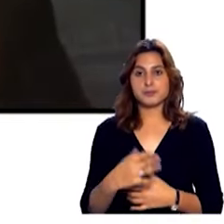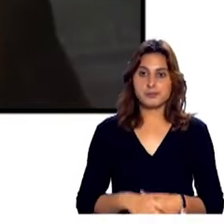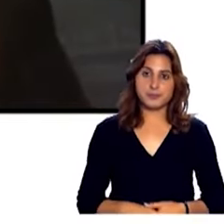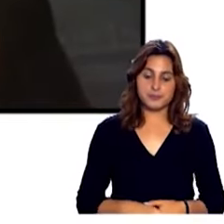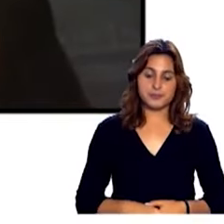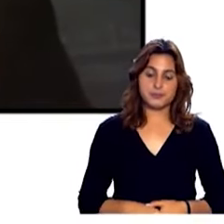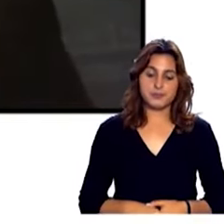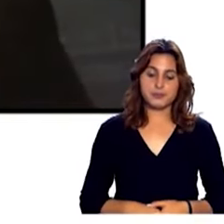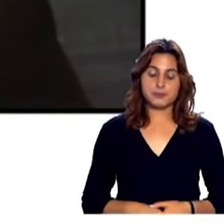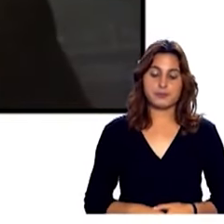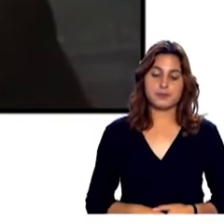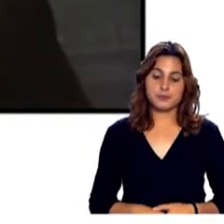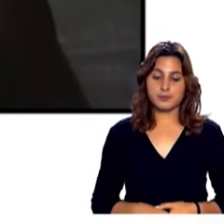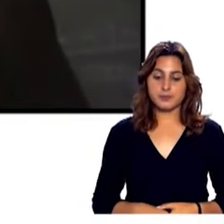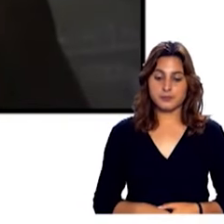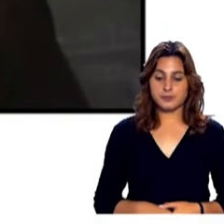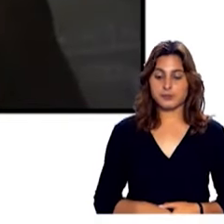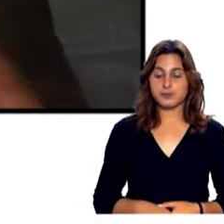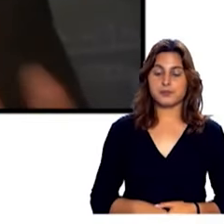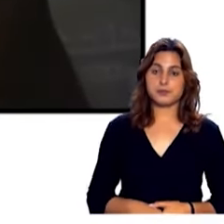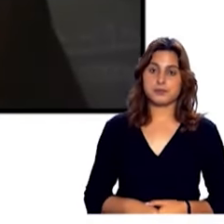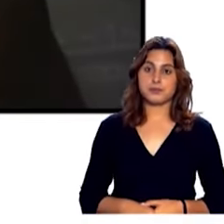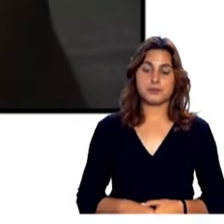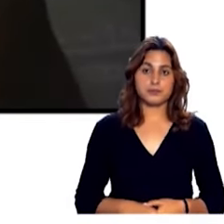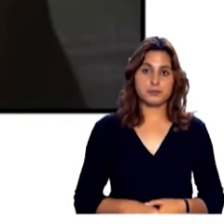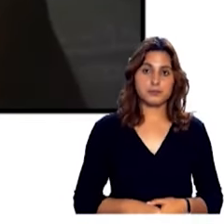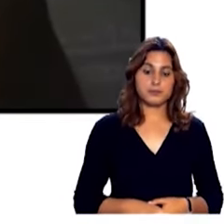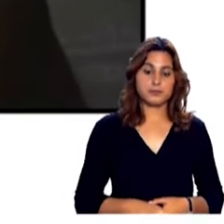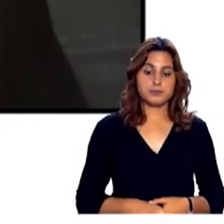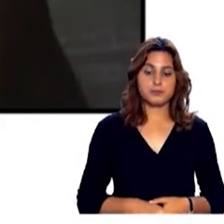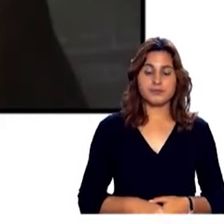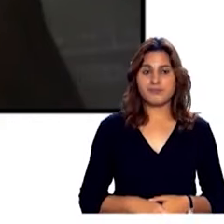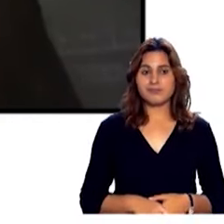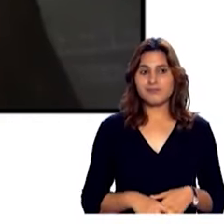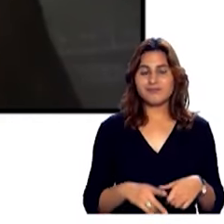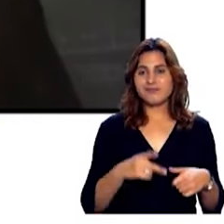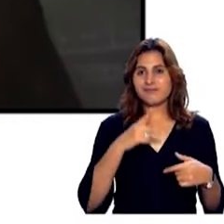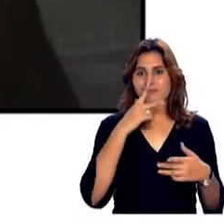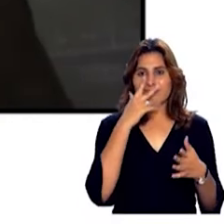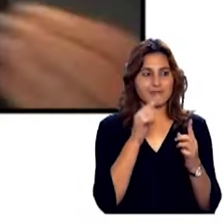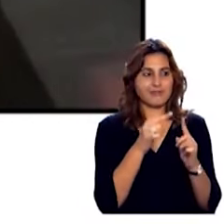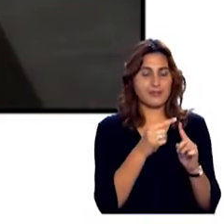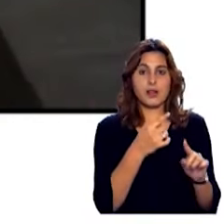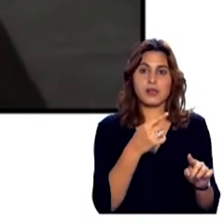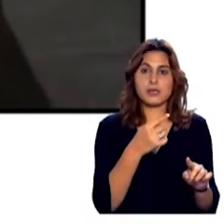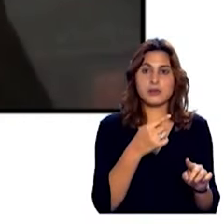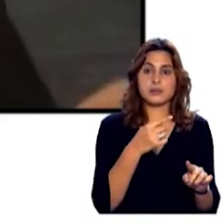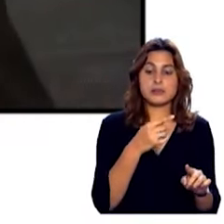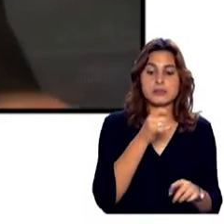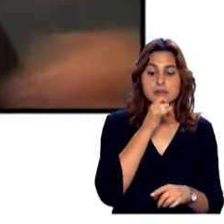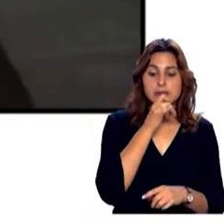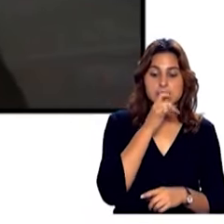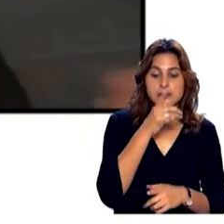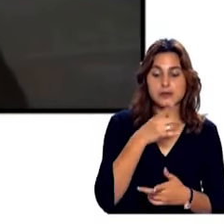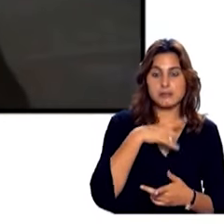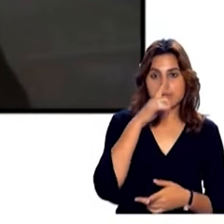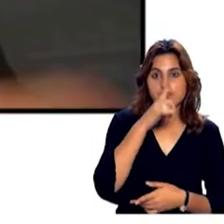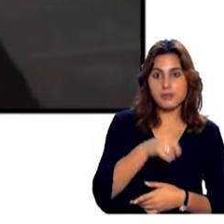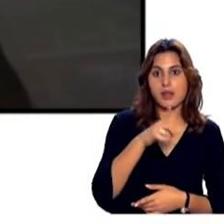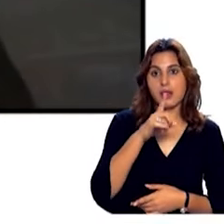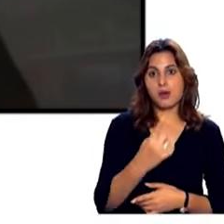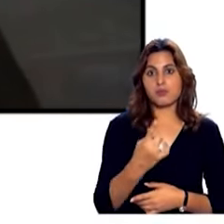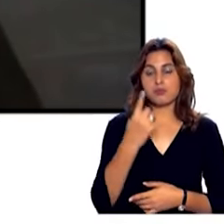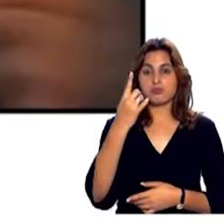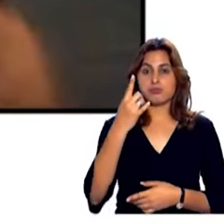muito eh eh digamos não recomendável né que se designe um requisito de